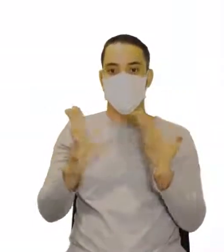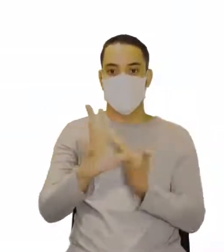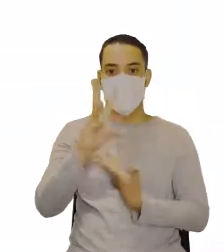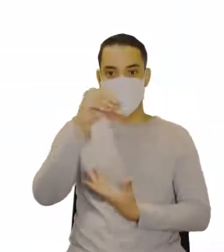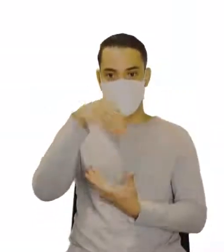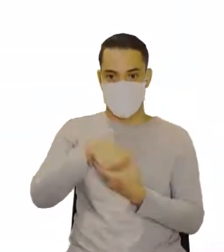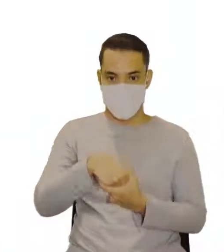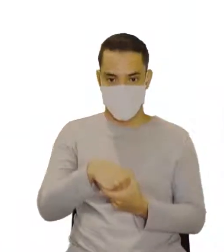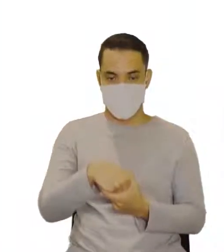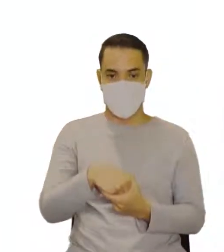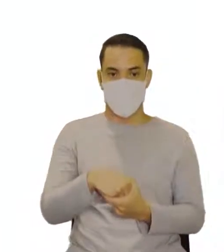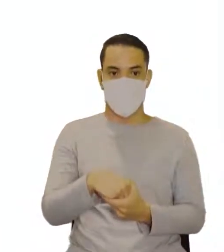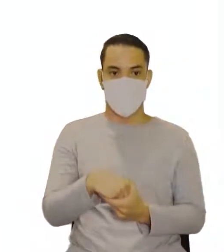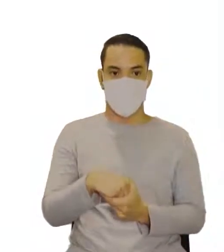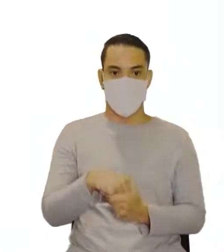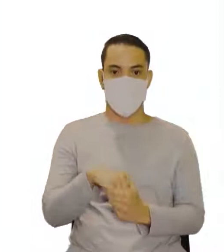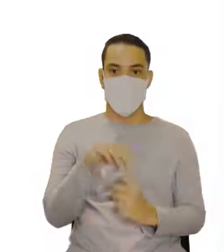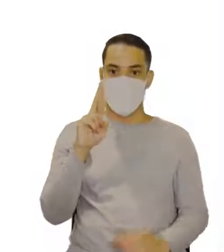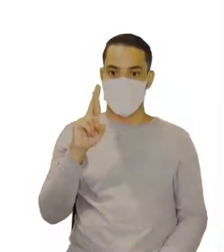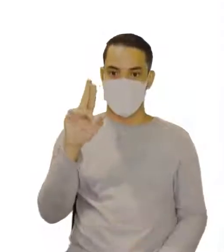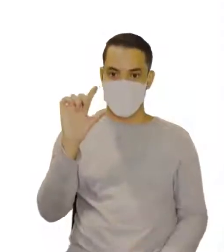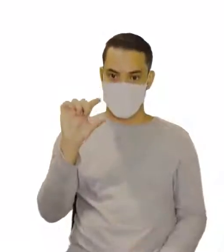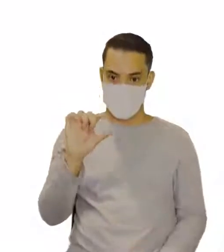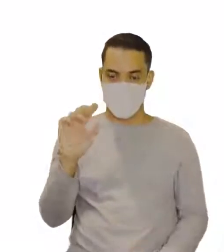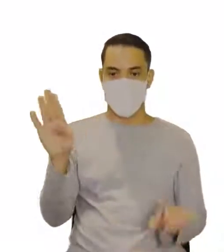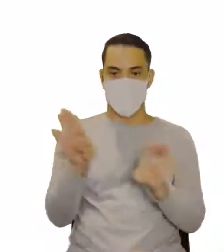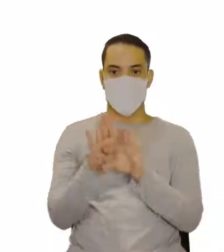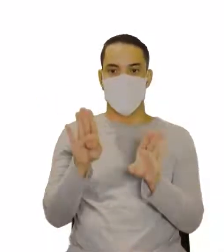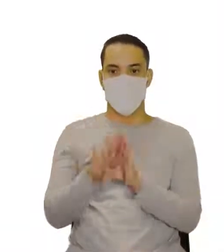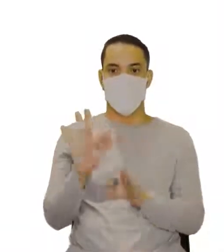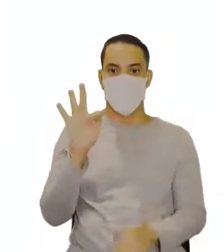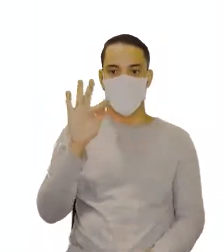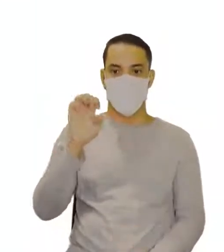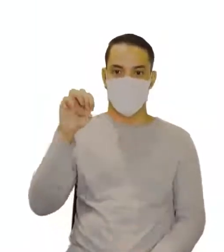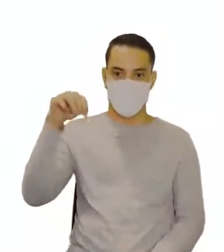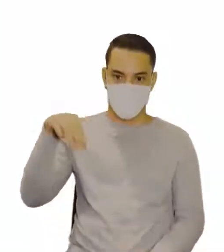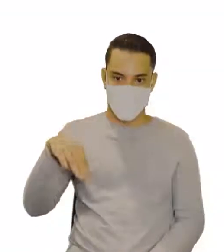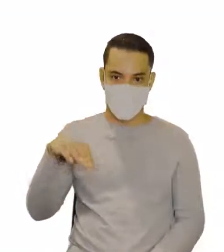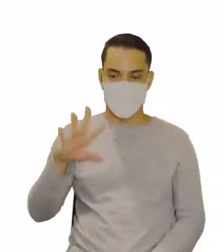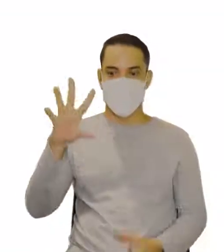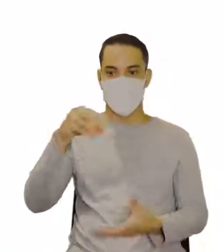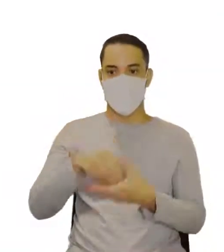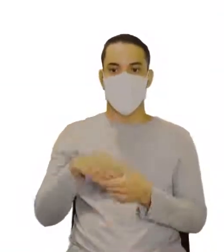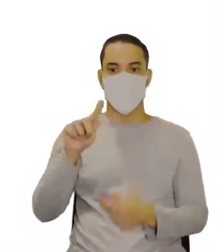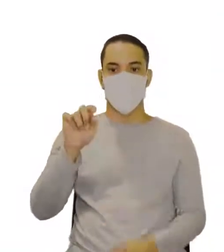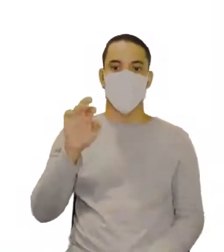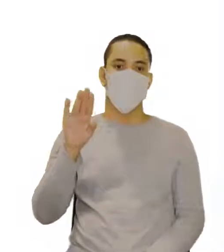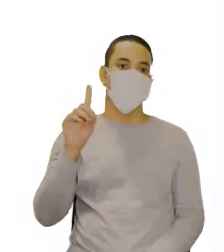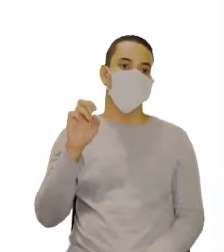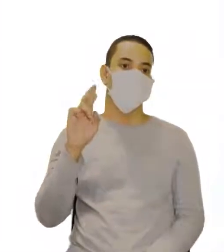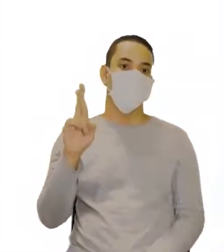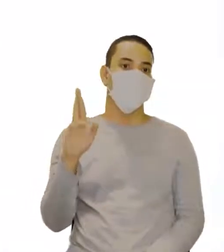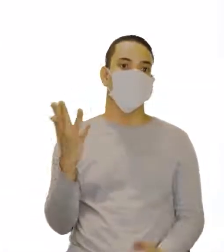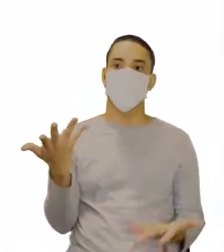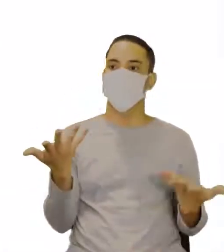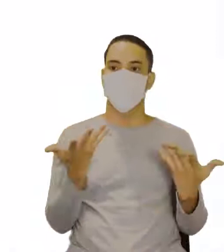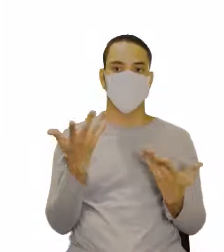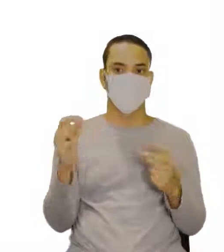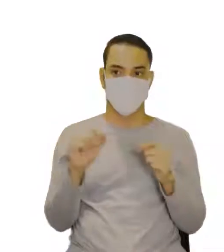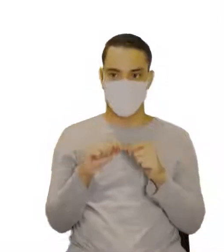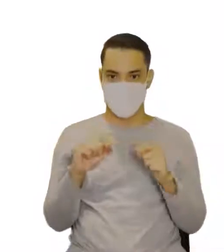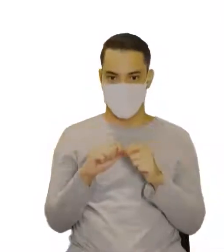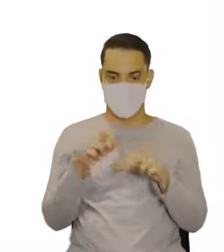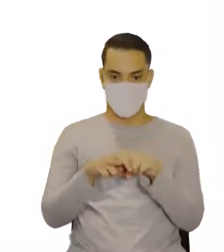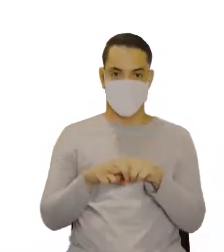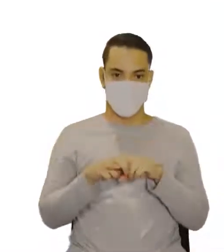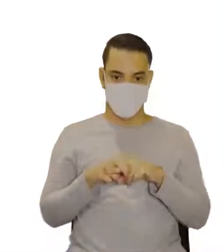interna, Rzinho, e a força eletromotriz do gerador. Então tá aqui, pessoal, olha só, vou